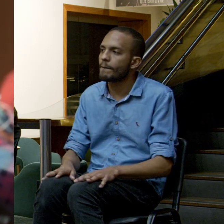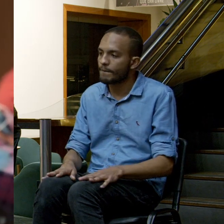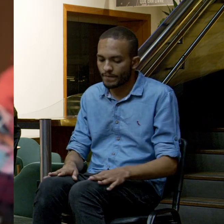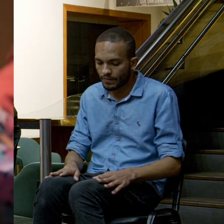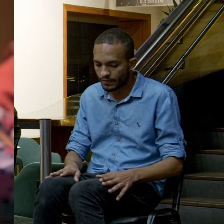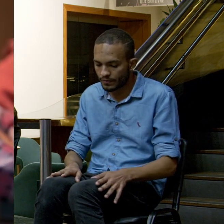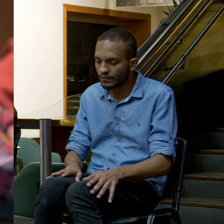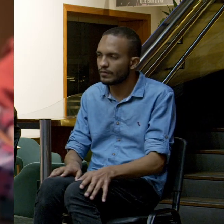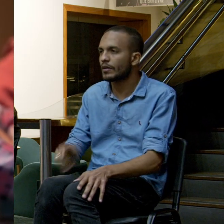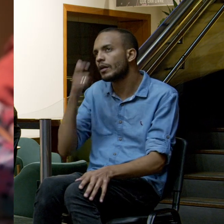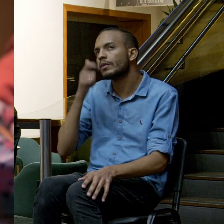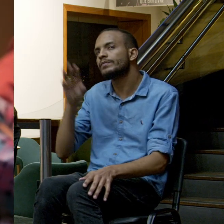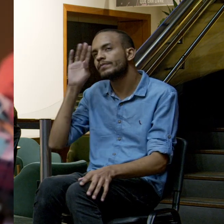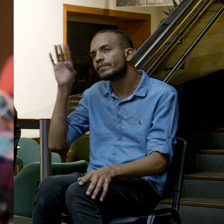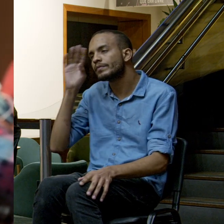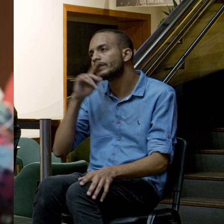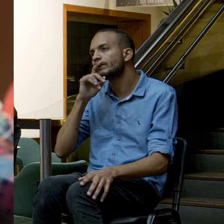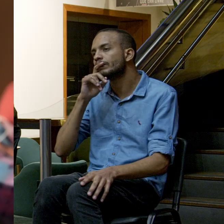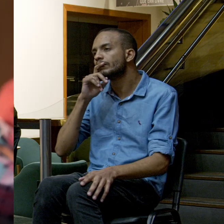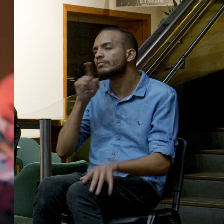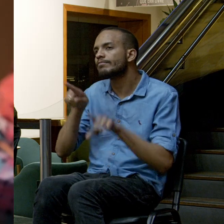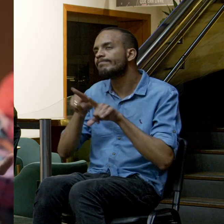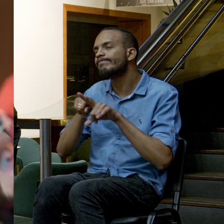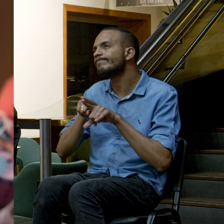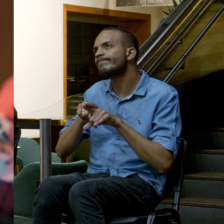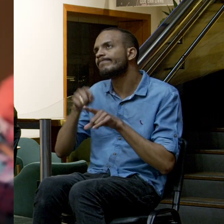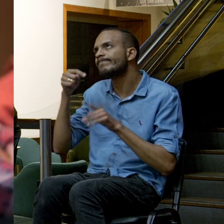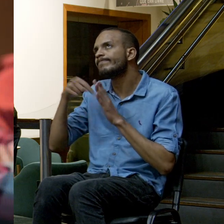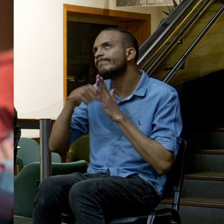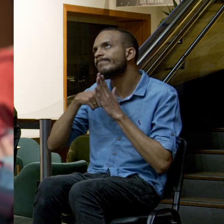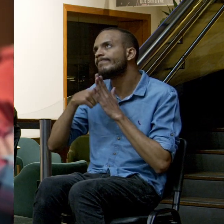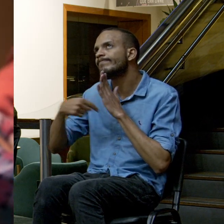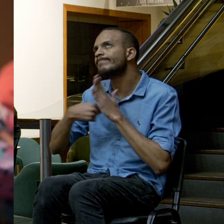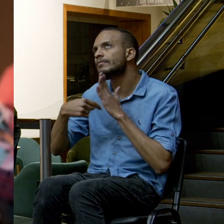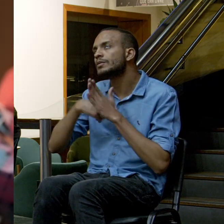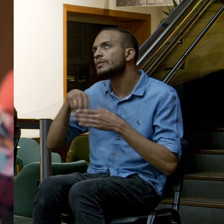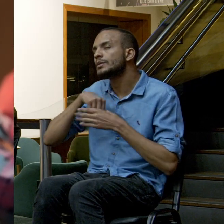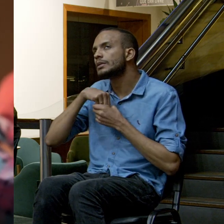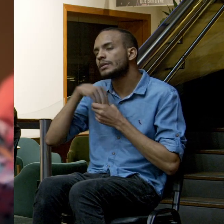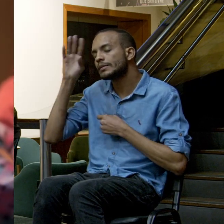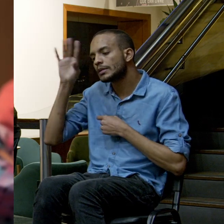E uma coisa que eu fiquei pensando, me perguntando, que eu gostaria de ouvir de vocês também,